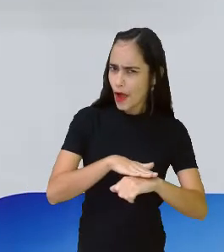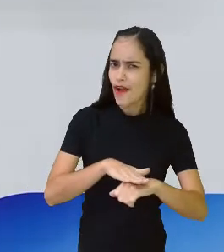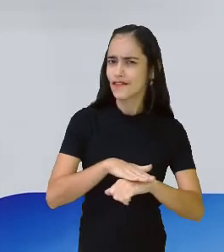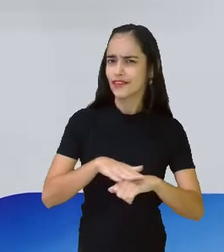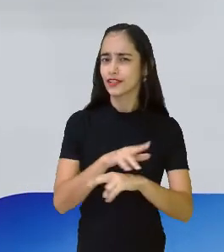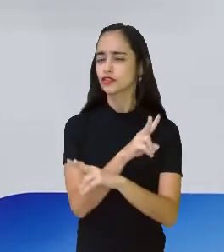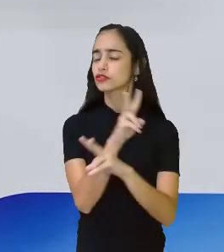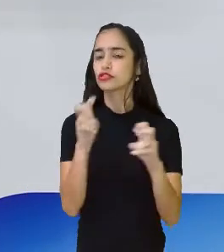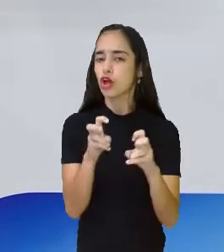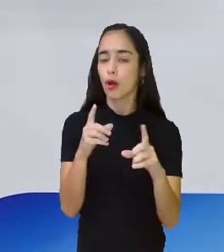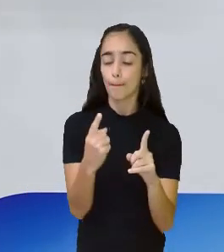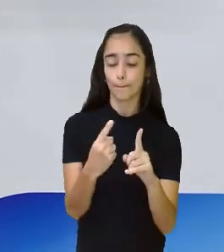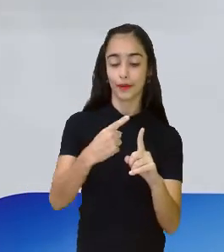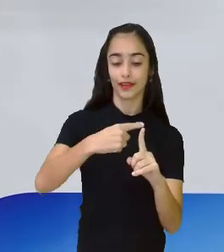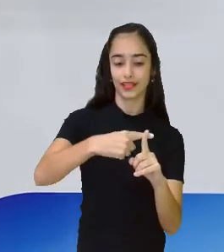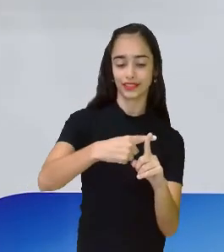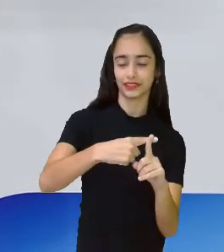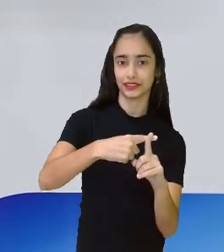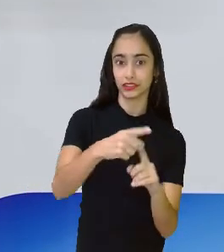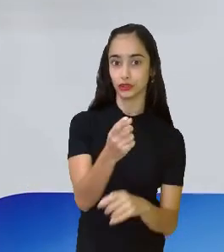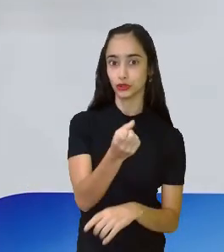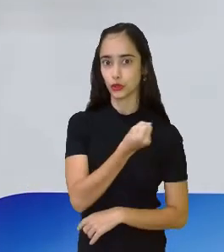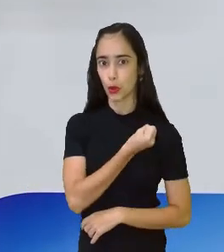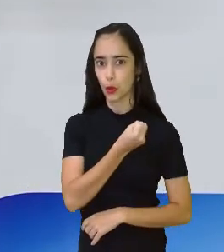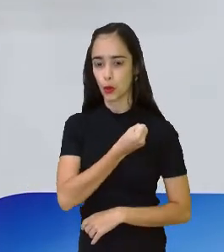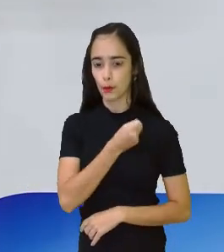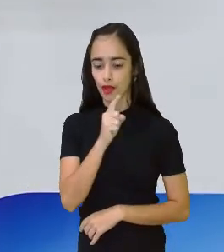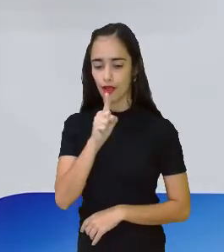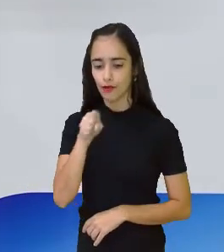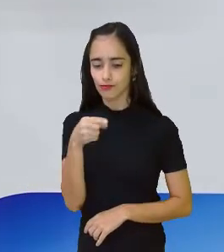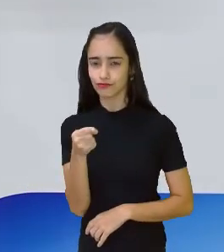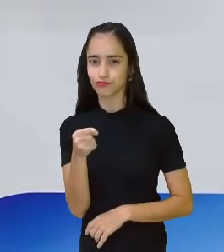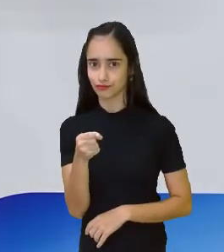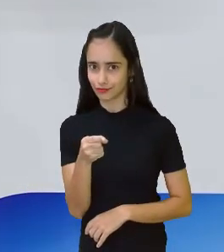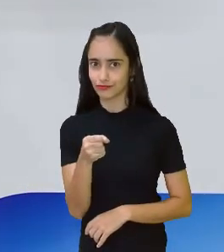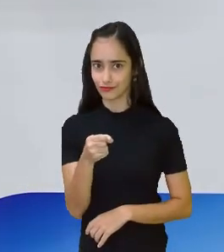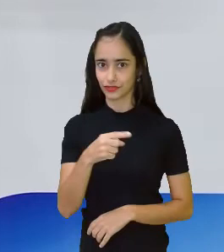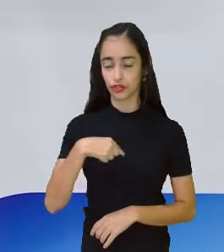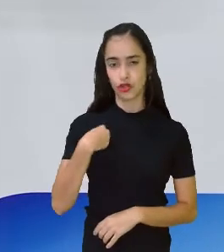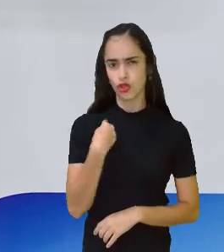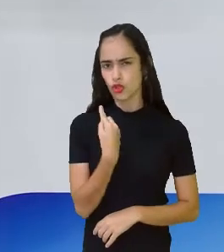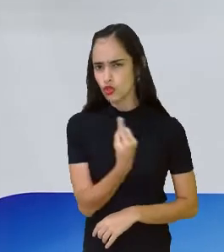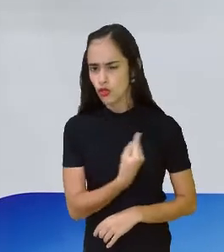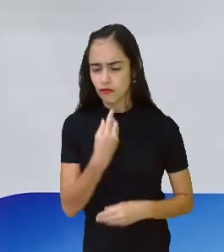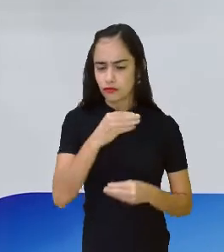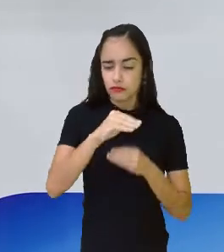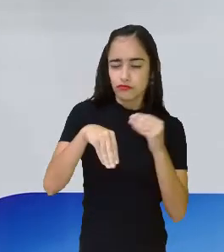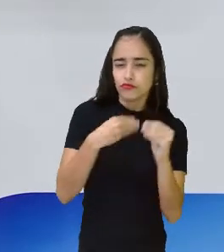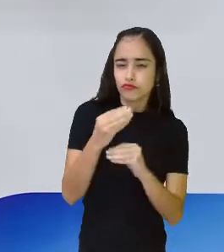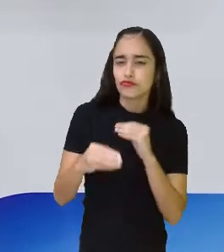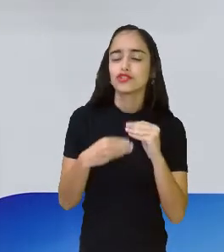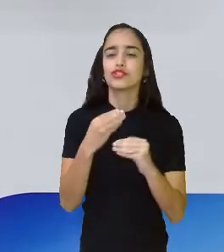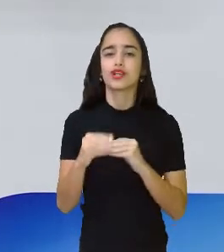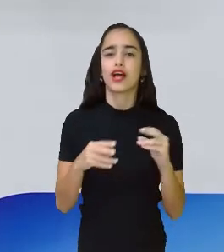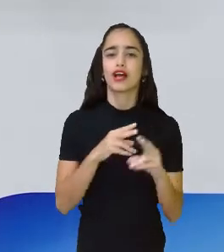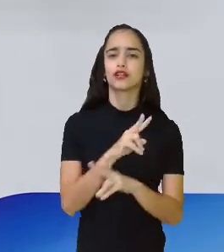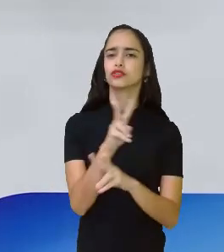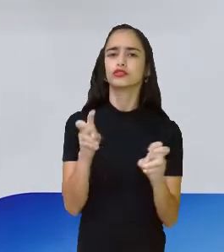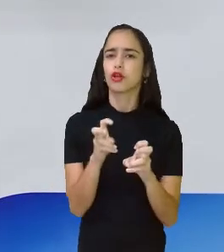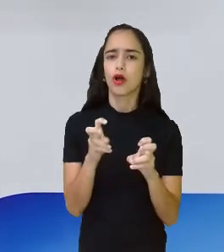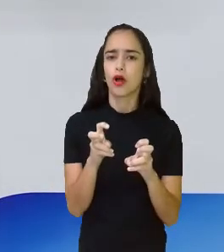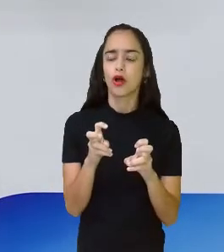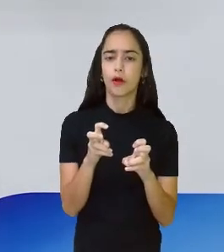sobre adição de números decimais. A gente vai misturar um pouco as questões